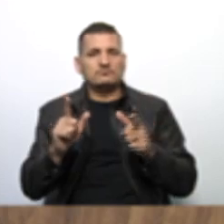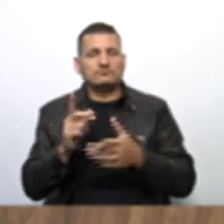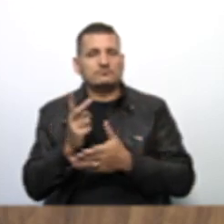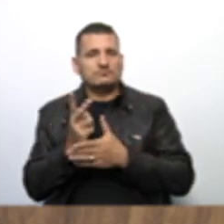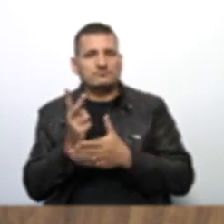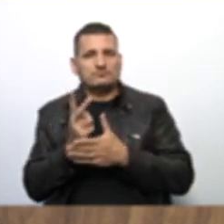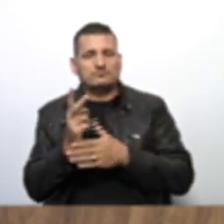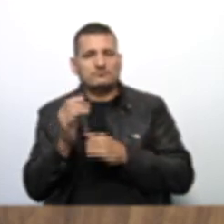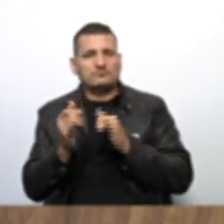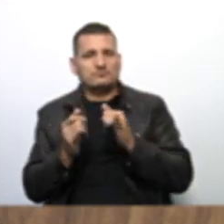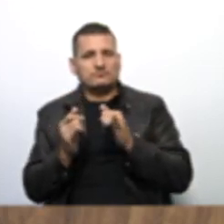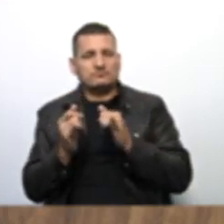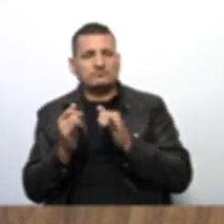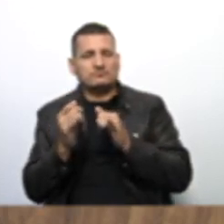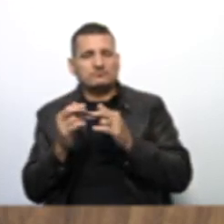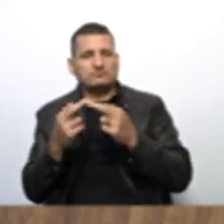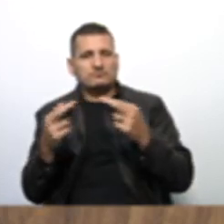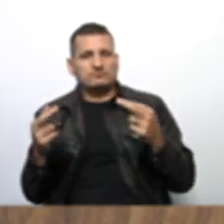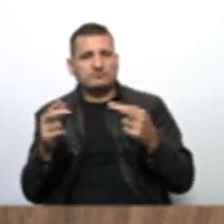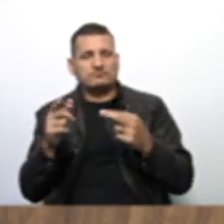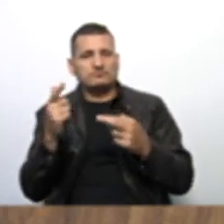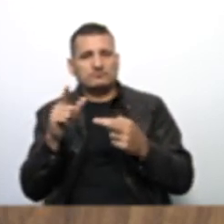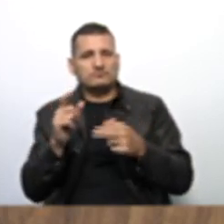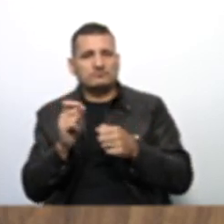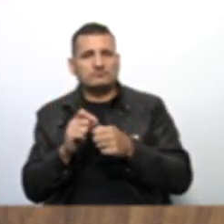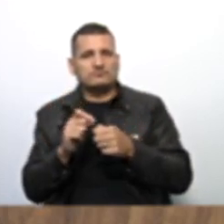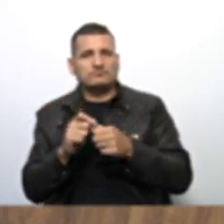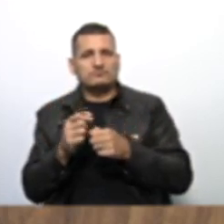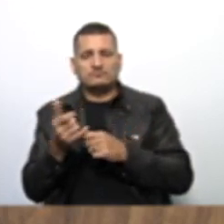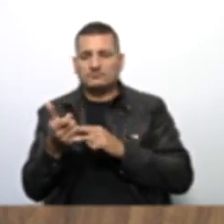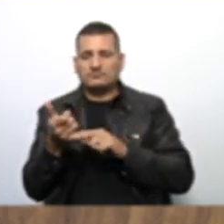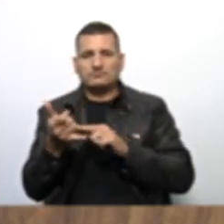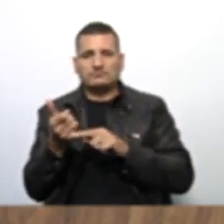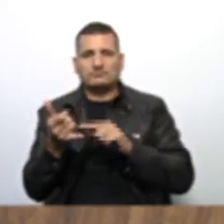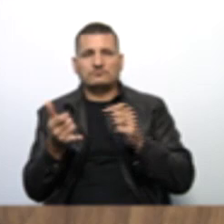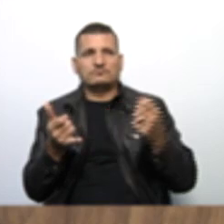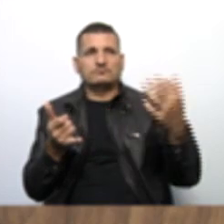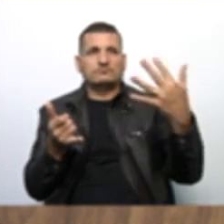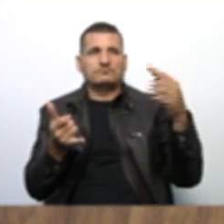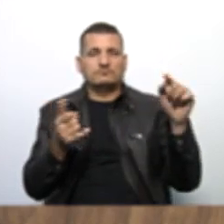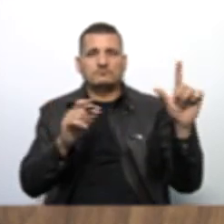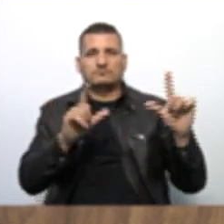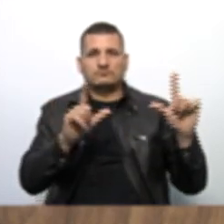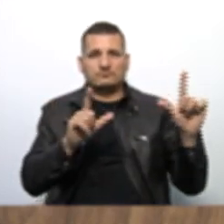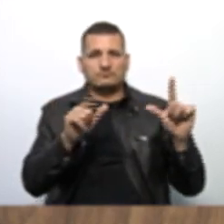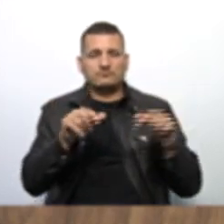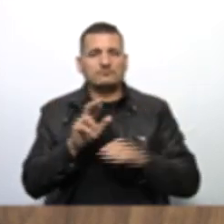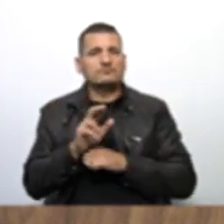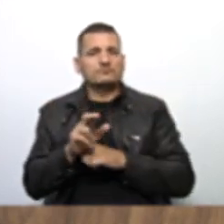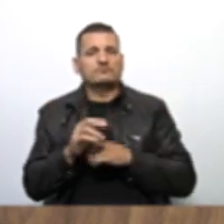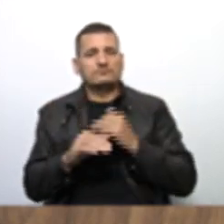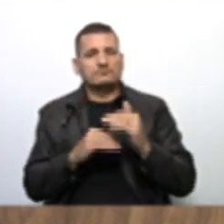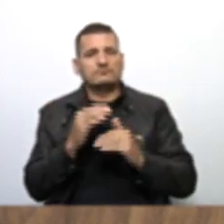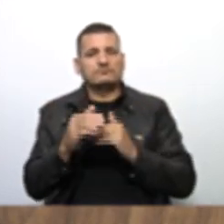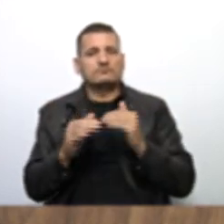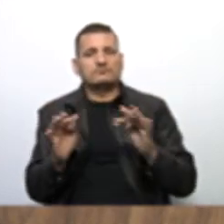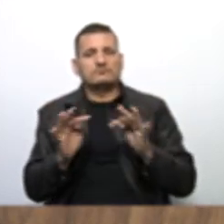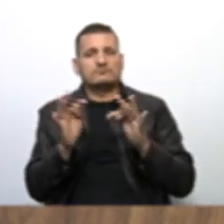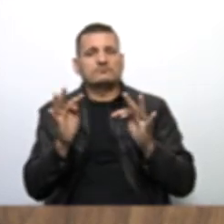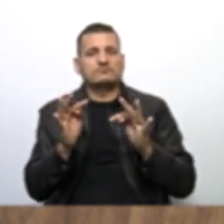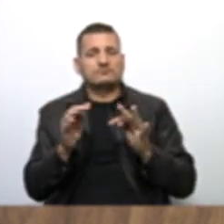consegue fazer espelhamento do seu celular na Smart TV, que são recursos que a tecnologia está evoluindo e está trazendo aí recentemente para a